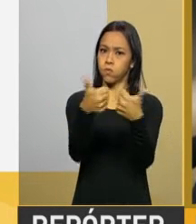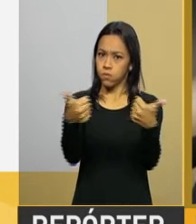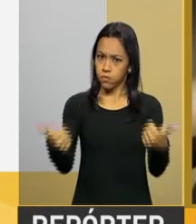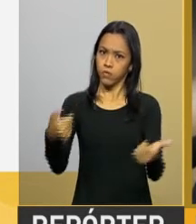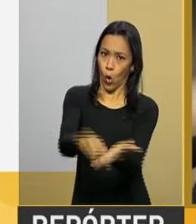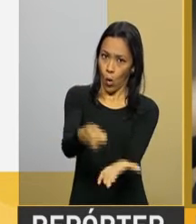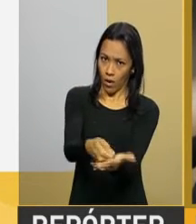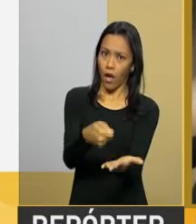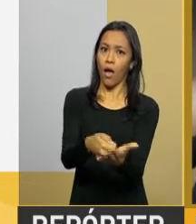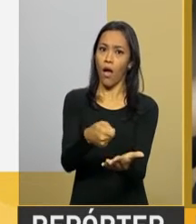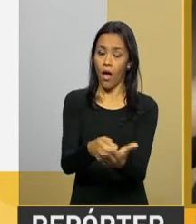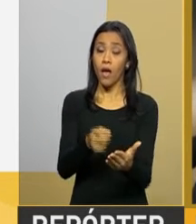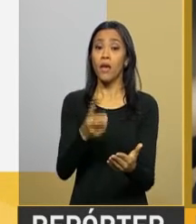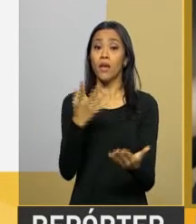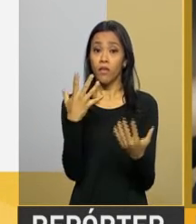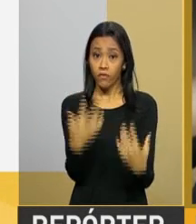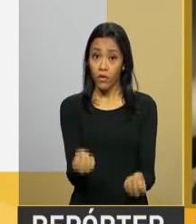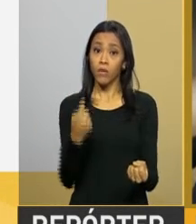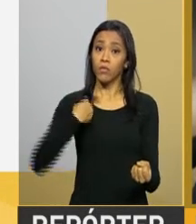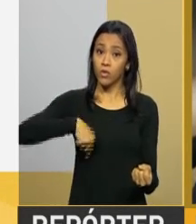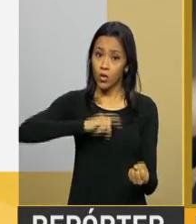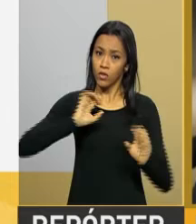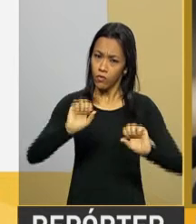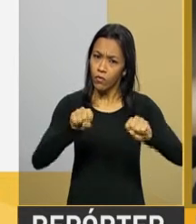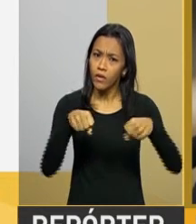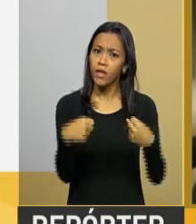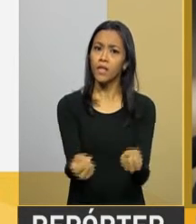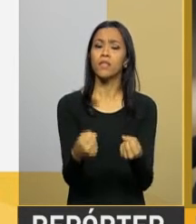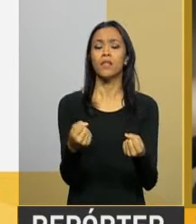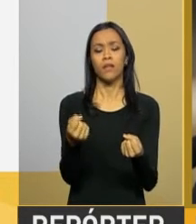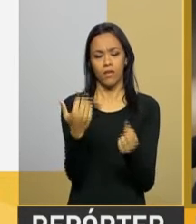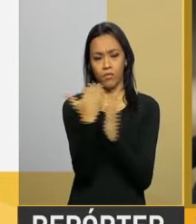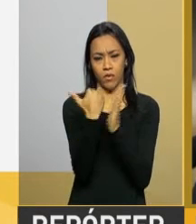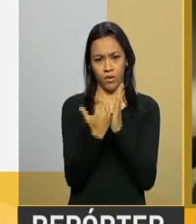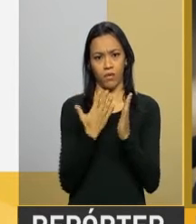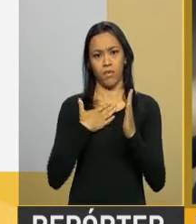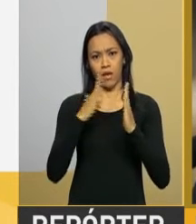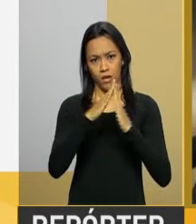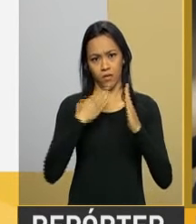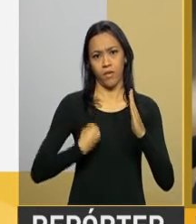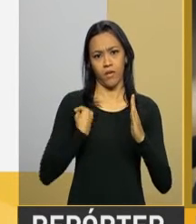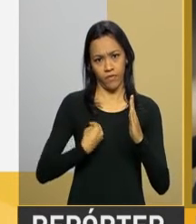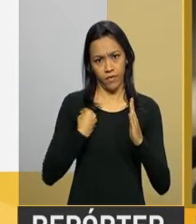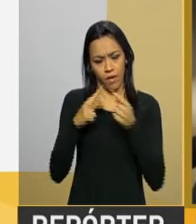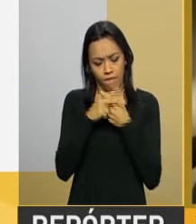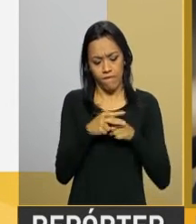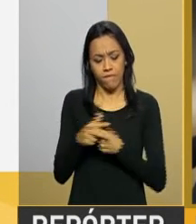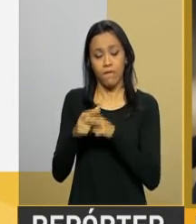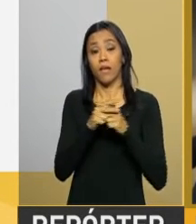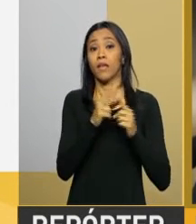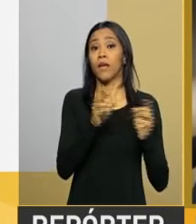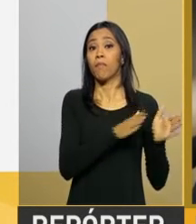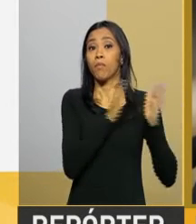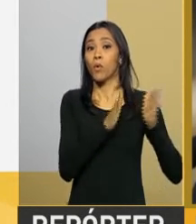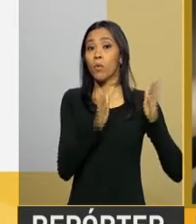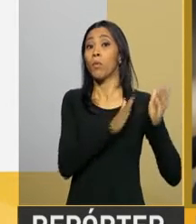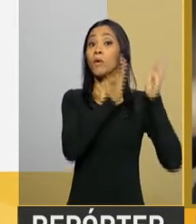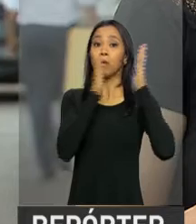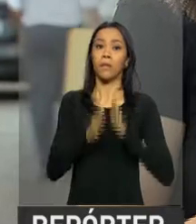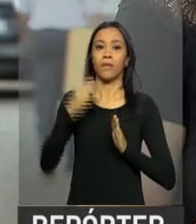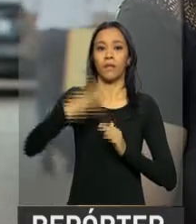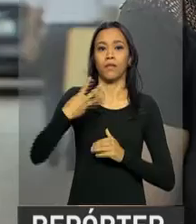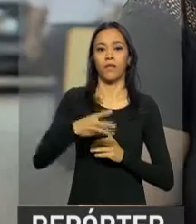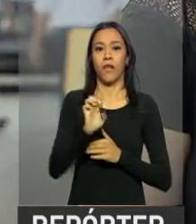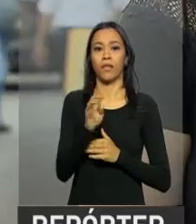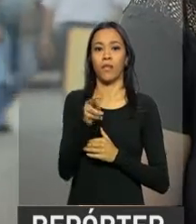população, e vamos fortalecer o Minha Casa Minha Vida, inclusive a terceira etapa do